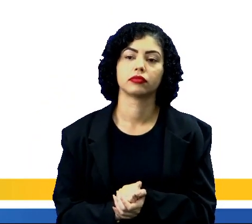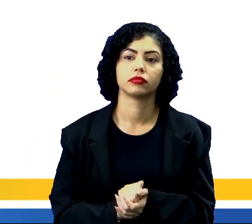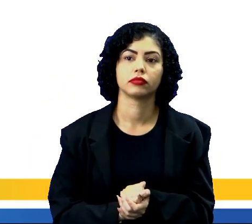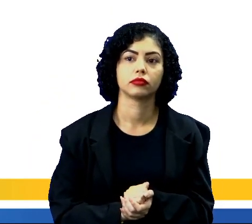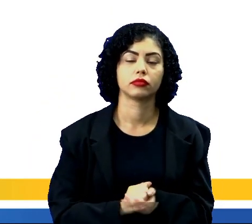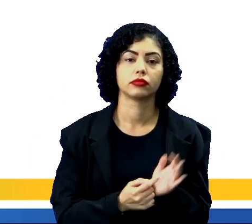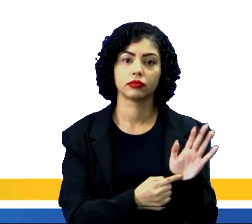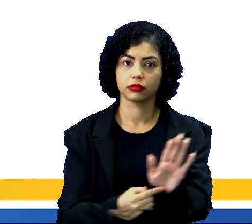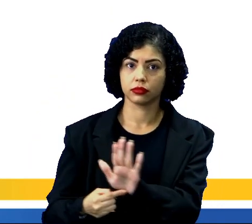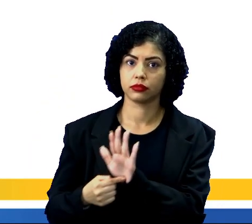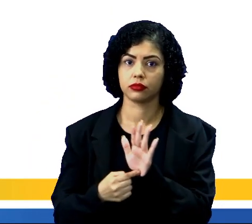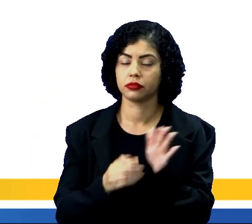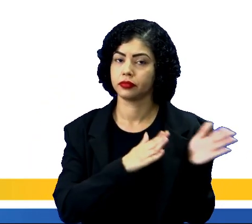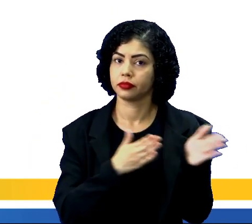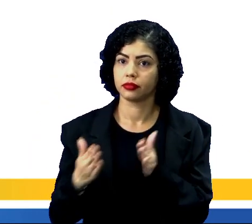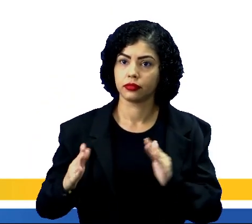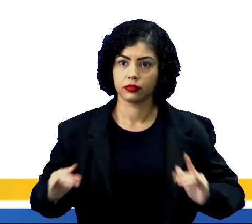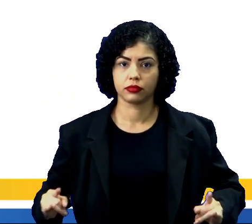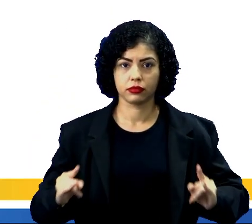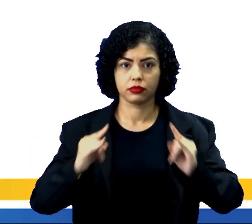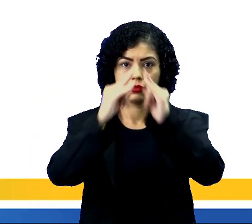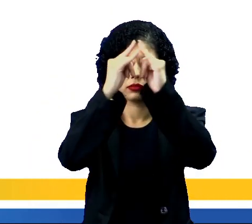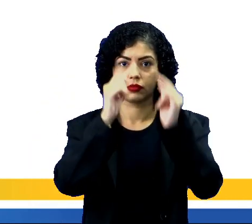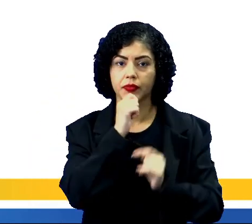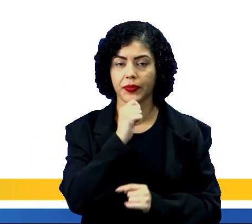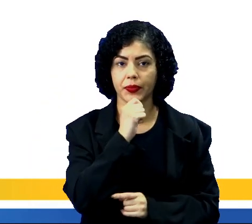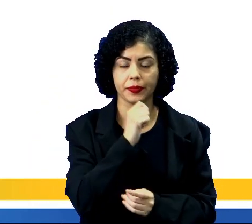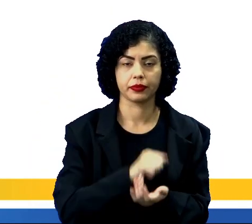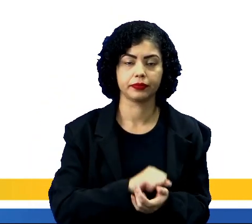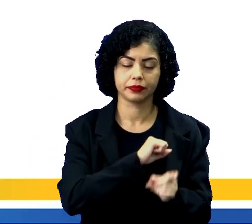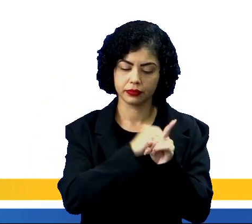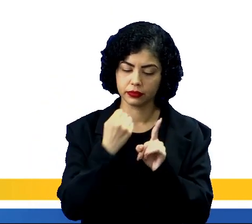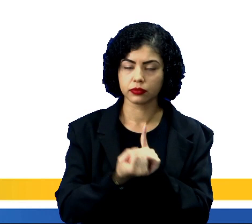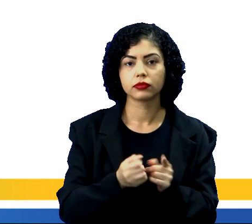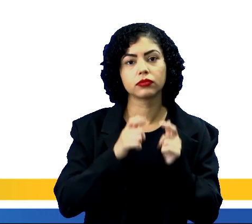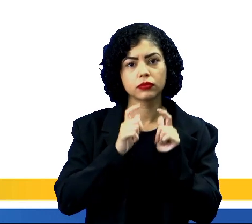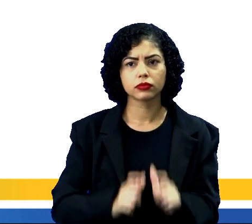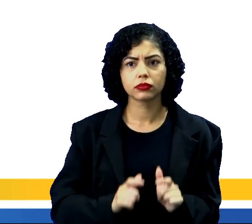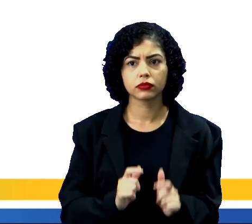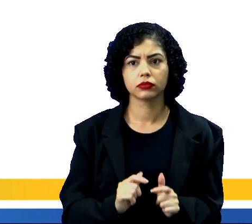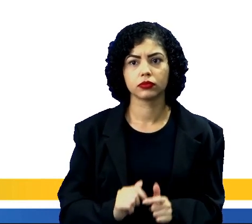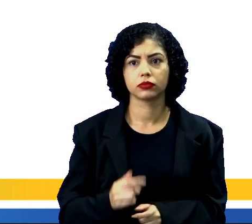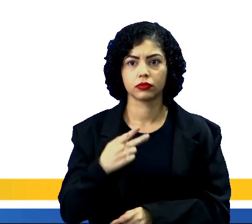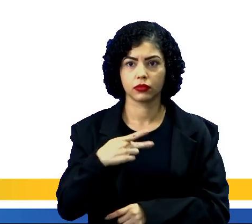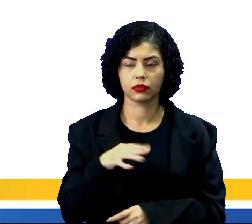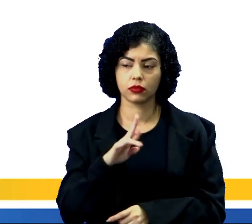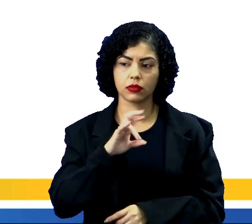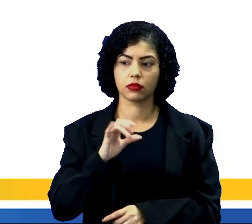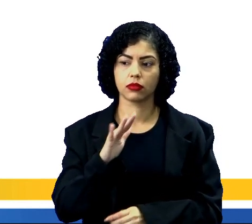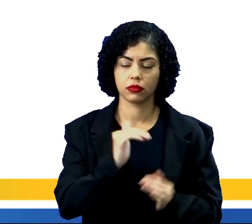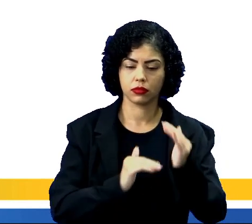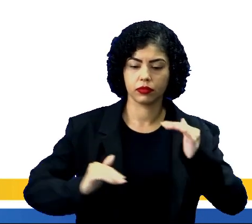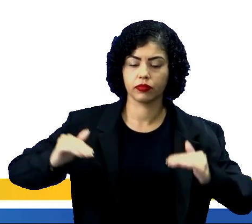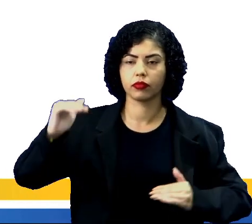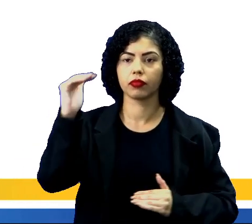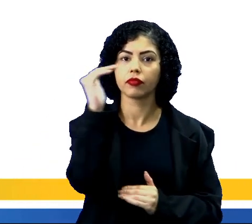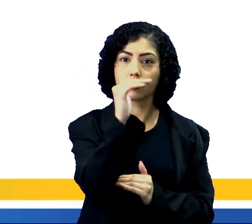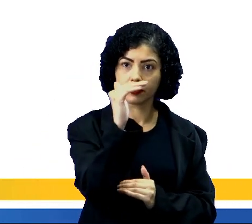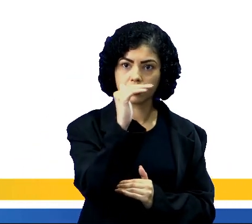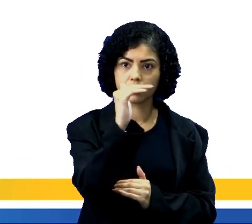era representada a partir de uma pirâmide social, onde os patrícios estavam no topo dessa